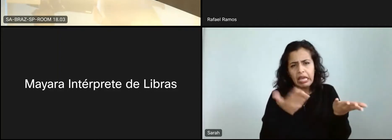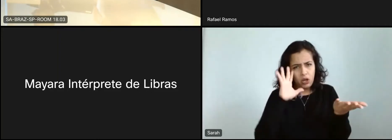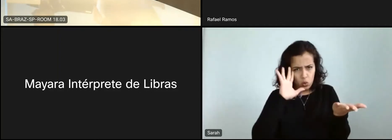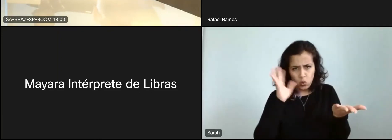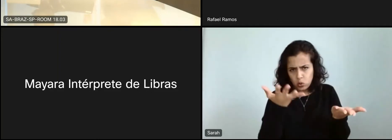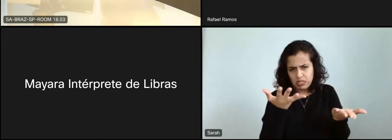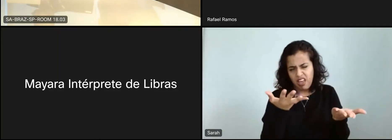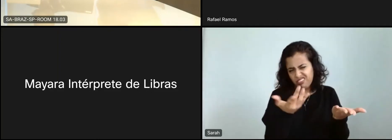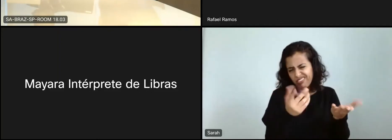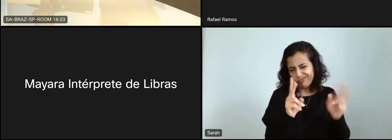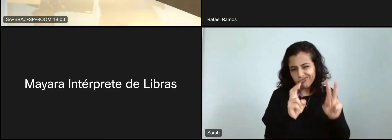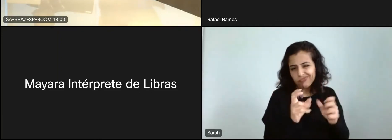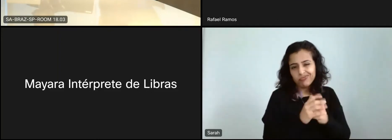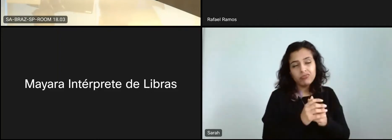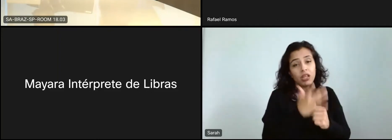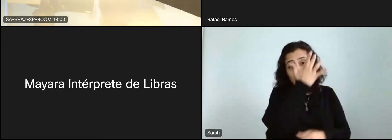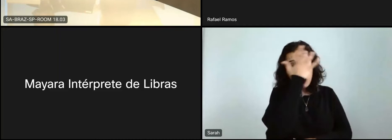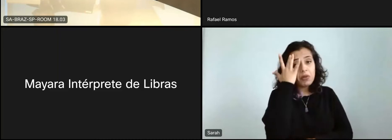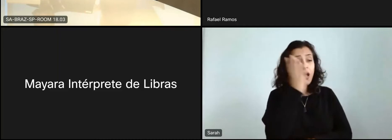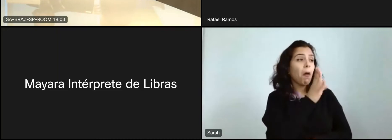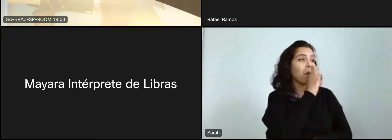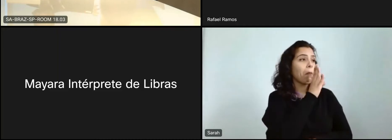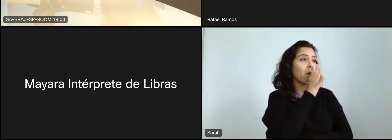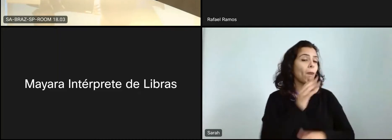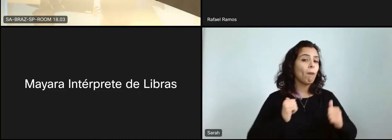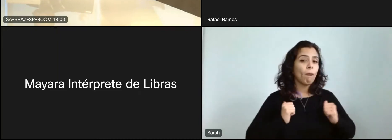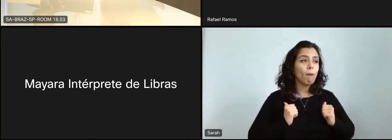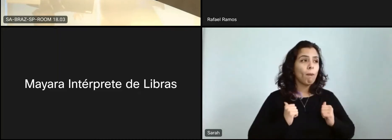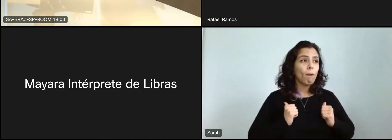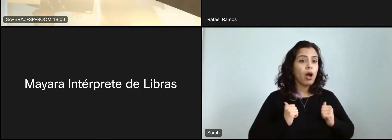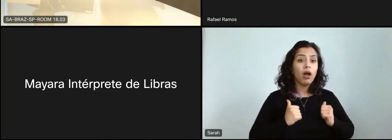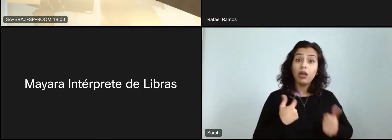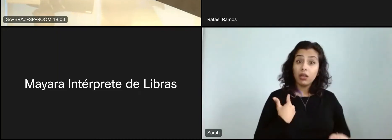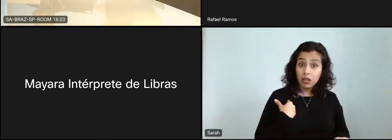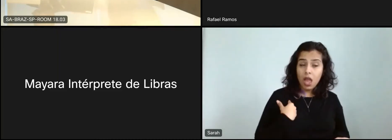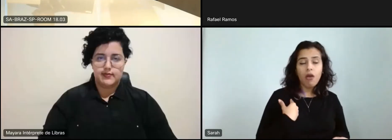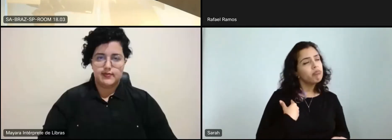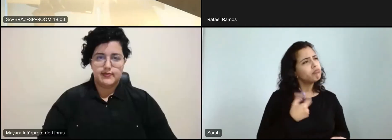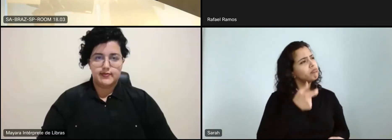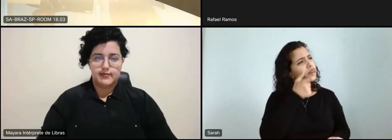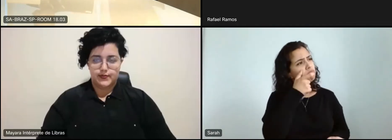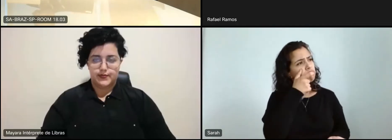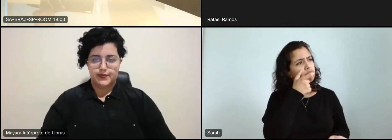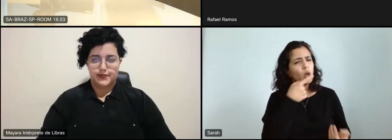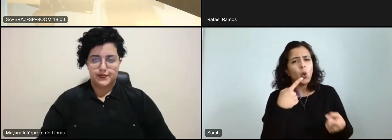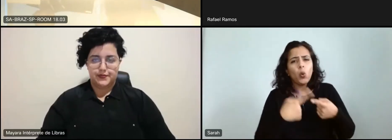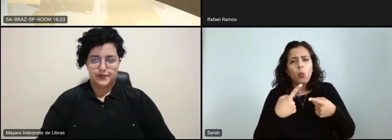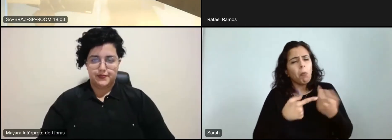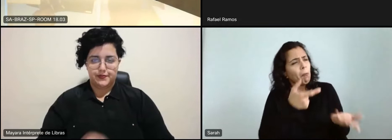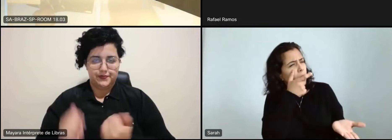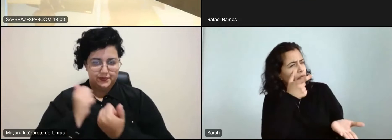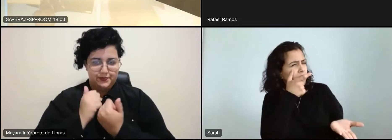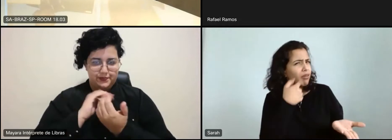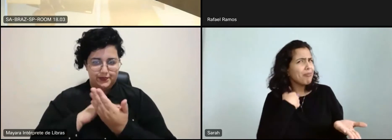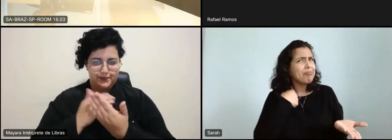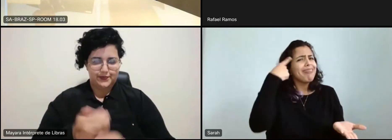sentido, e não falar nada. E não é porque eu não falei nada, porque eu não soube como agir. Eu falei, meu, Ah, tem isso que